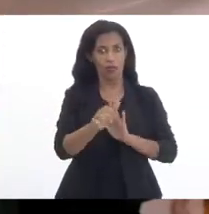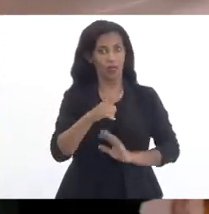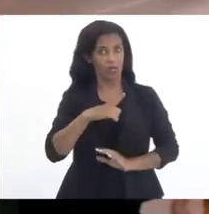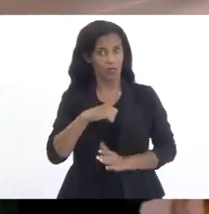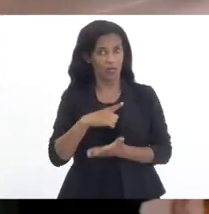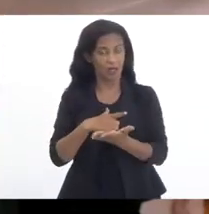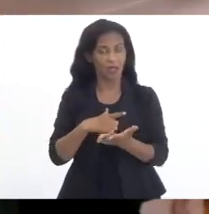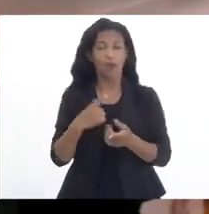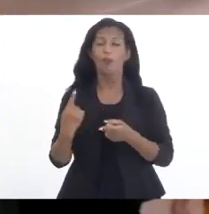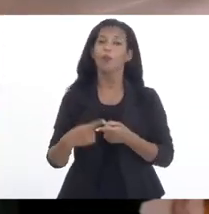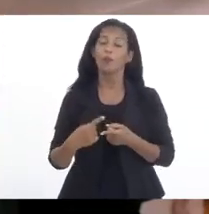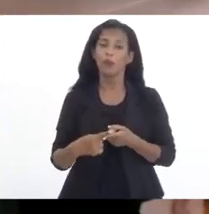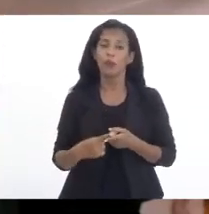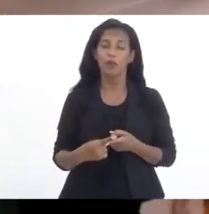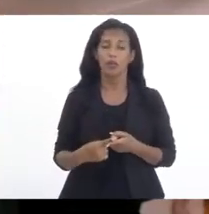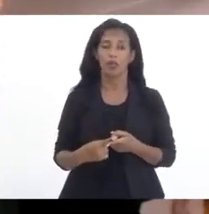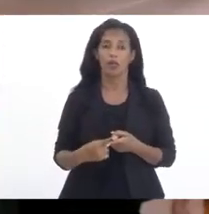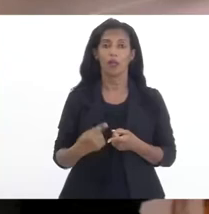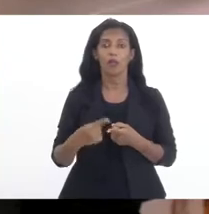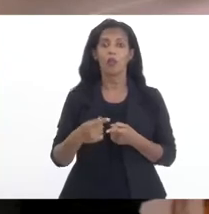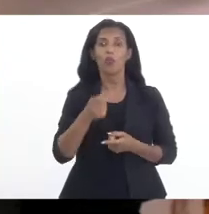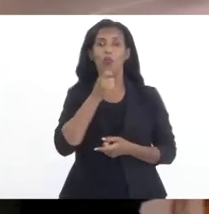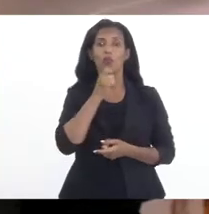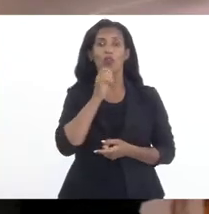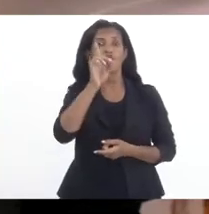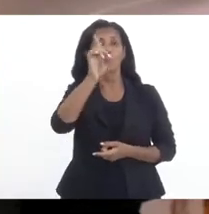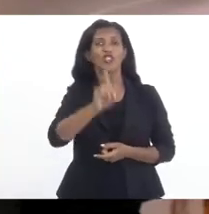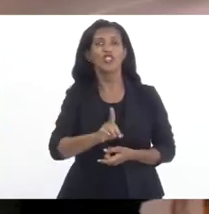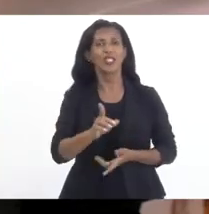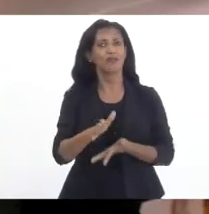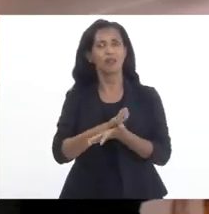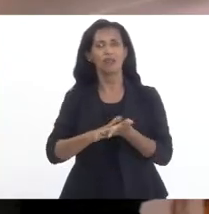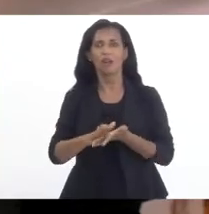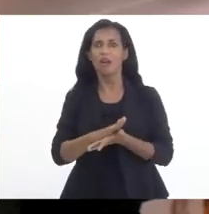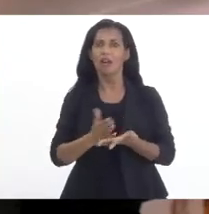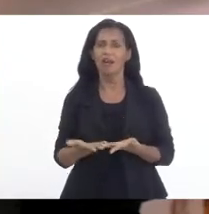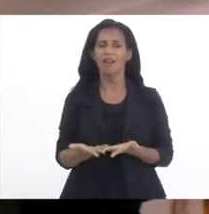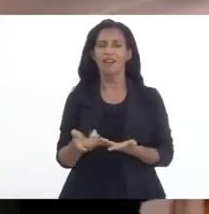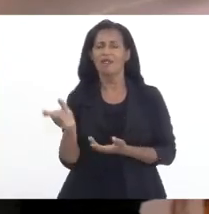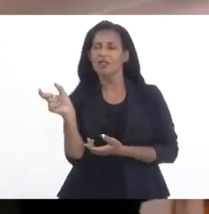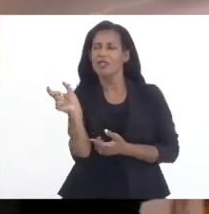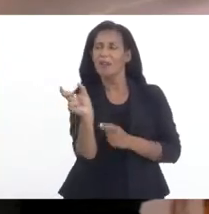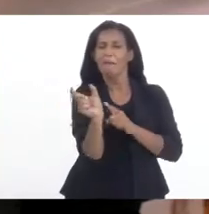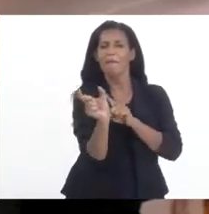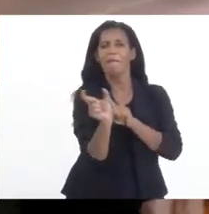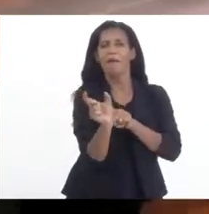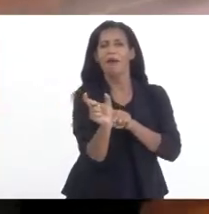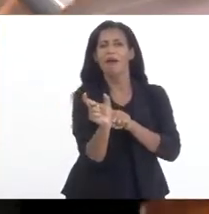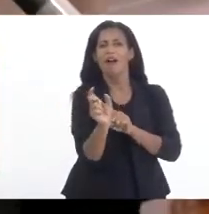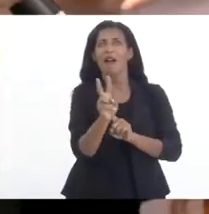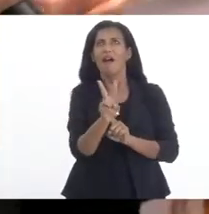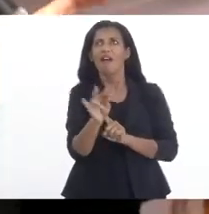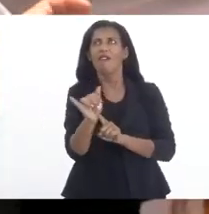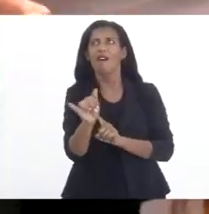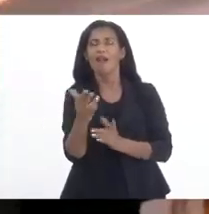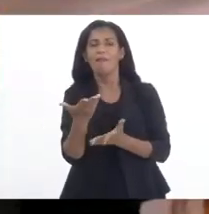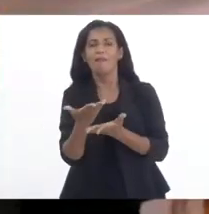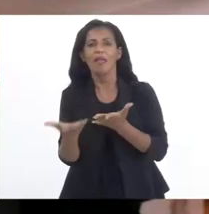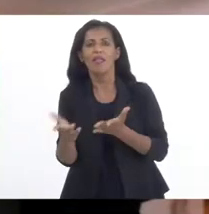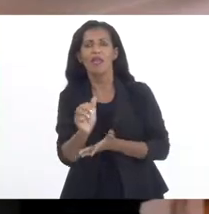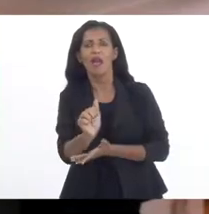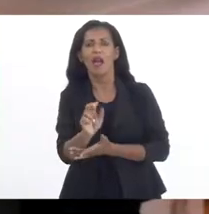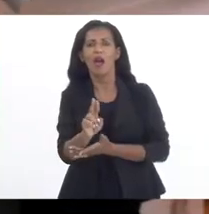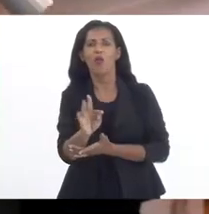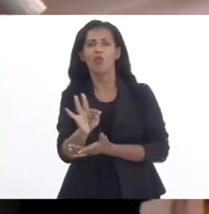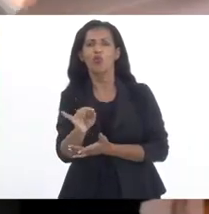possui. Por quê? Porque a gente não tem direito a nada. Então, essa palavra aí, vai perder a autonomia.